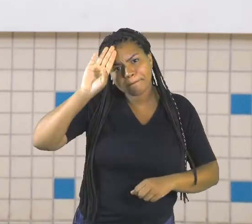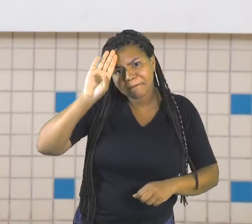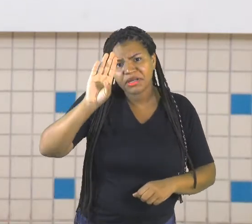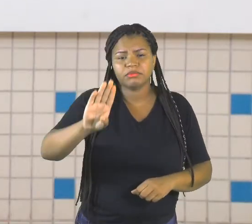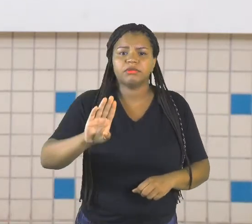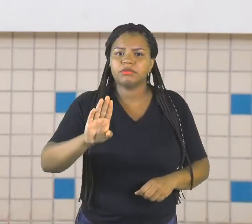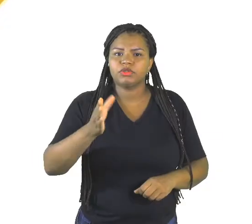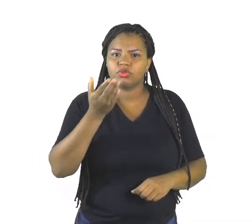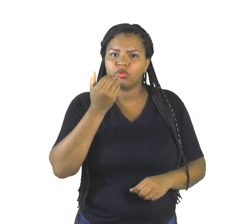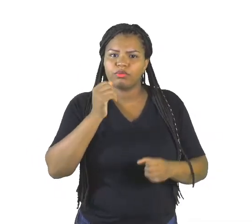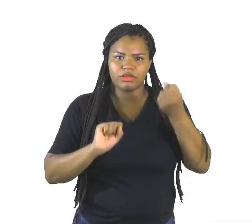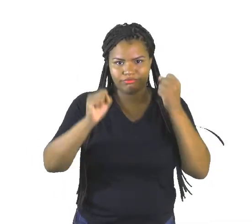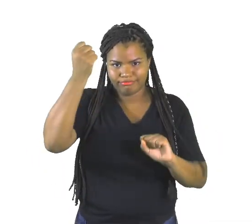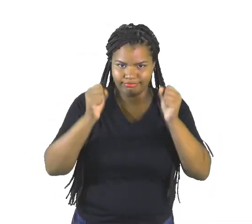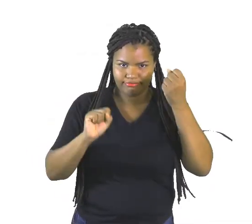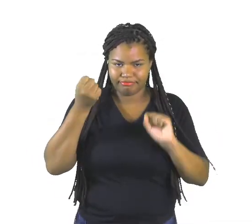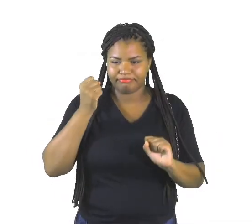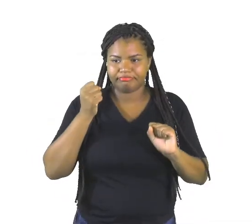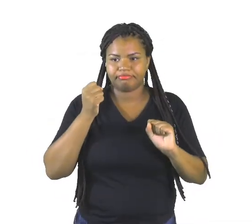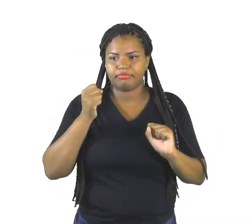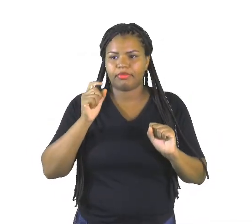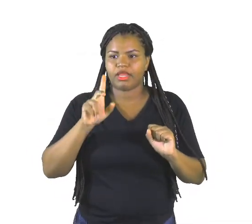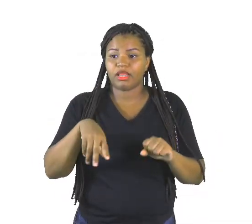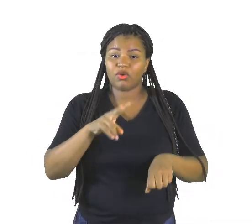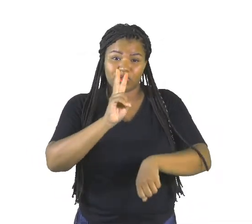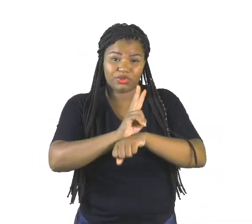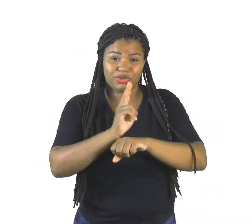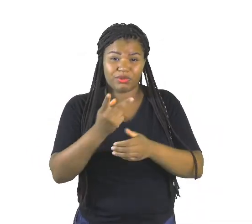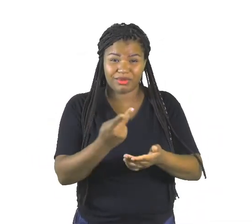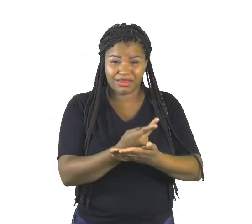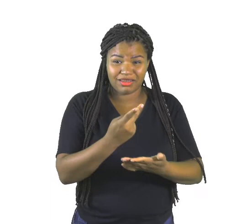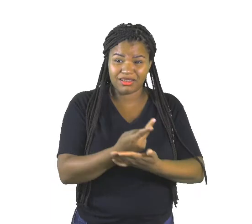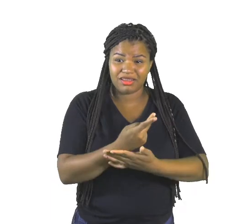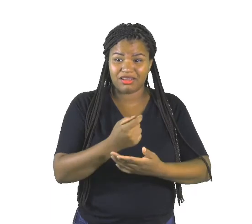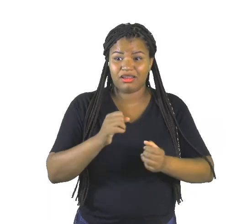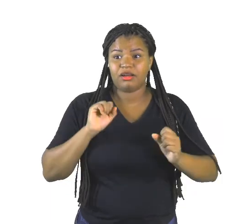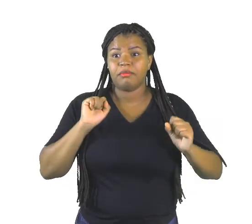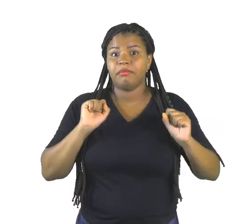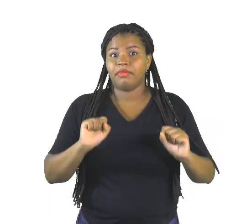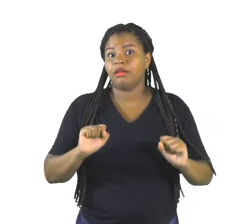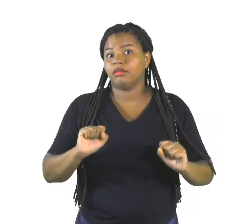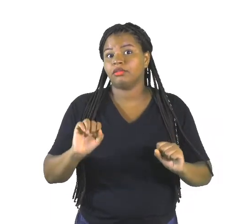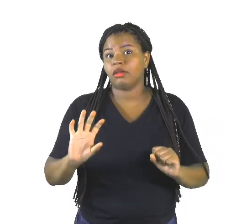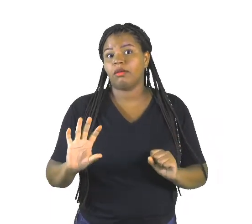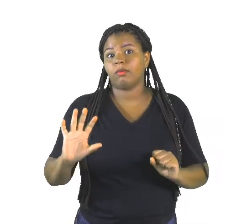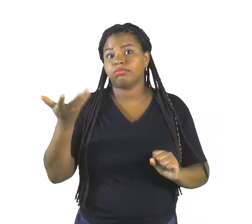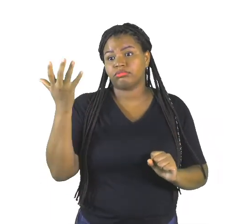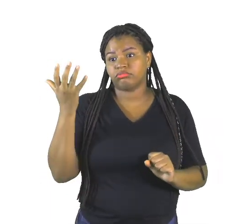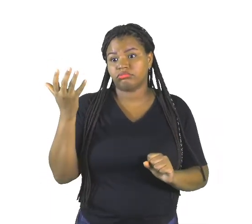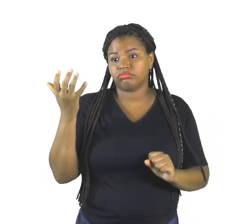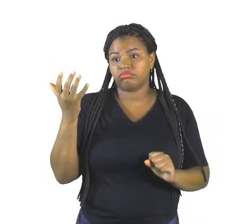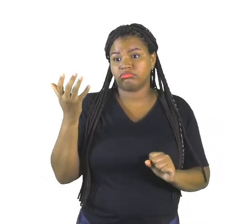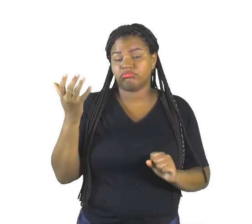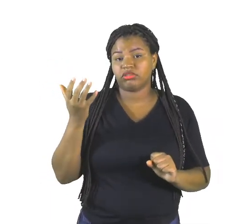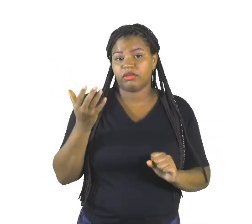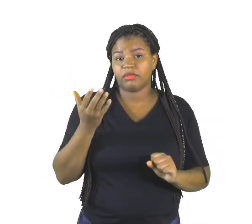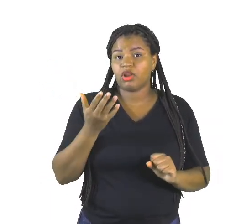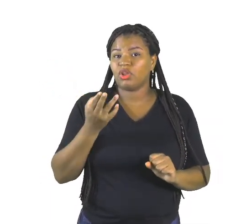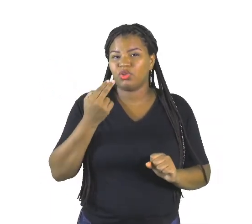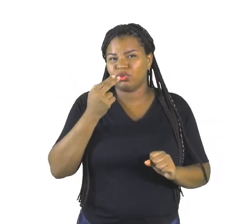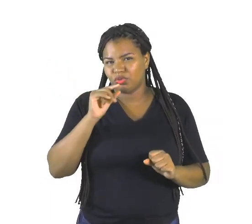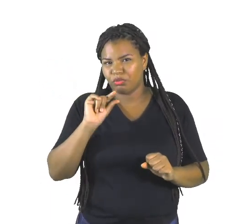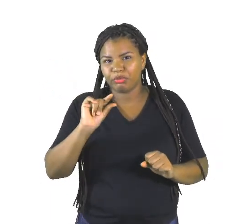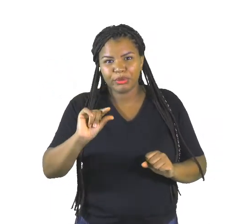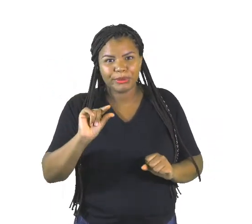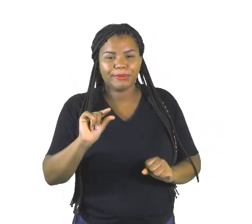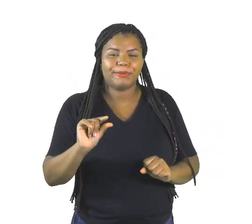mais industrializados. Então, a conservação errada de um alimento, ele pode fazer com que esse alimento fique menos nutritivo, né? O